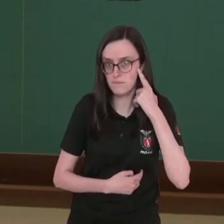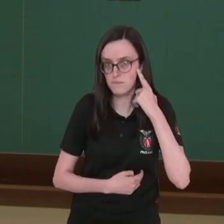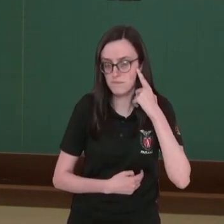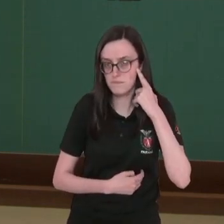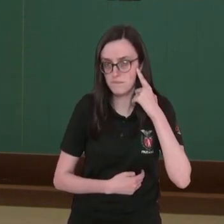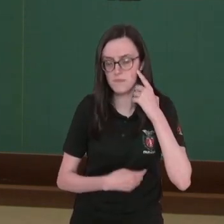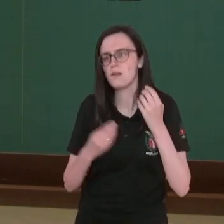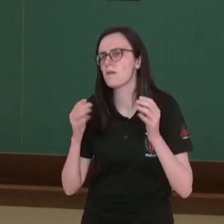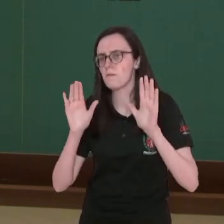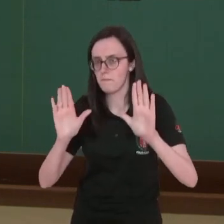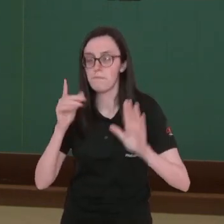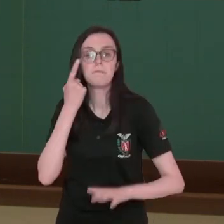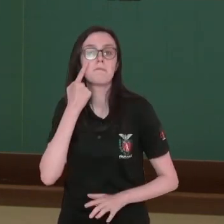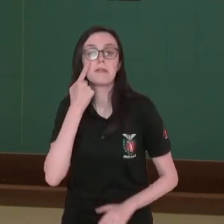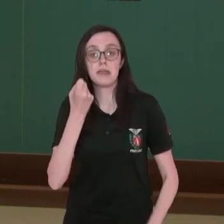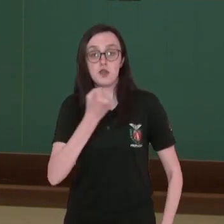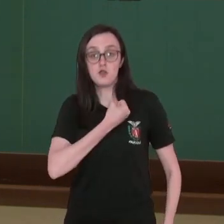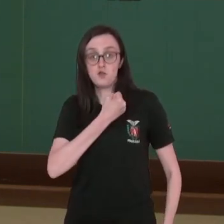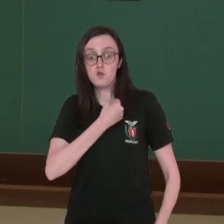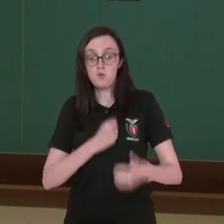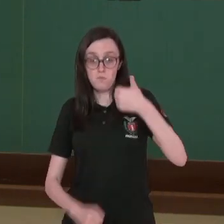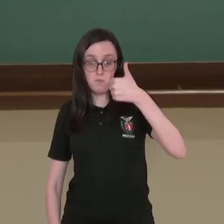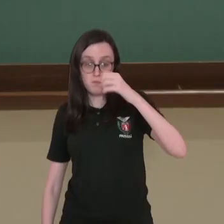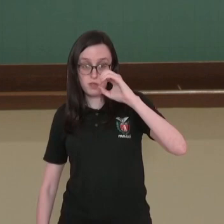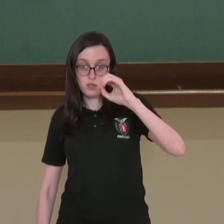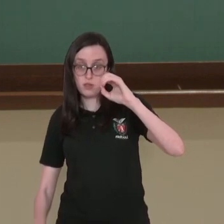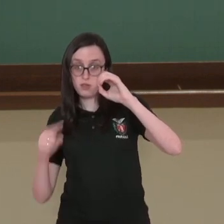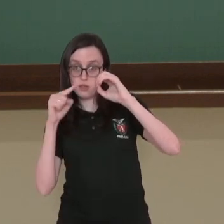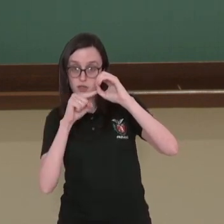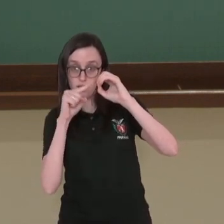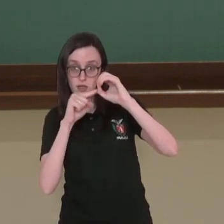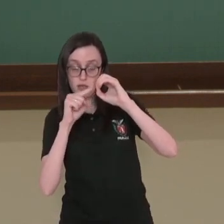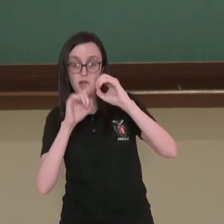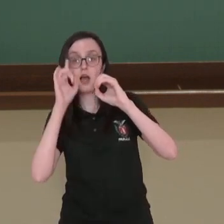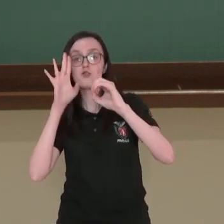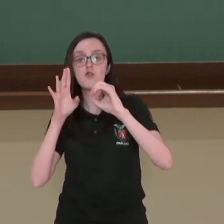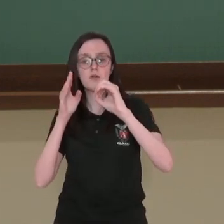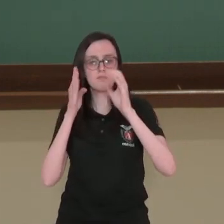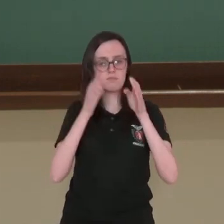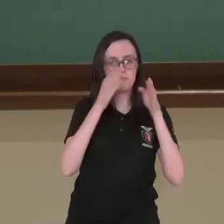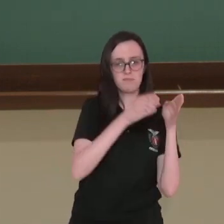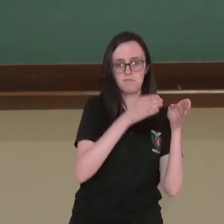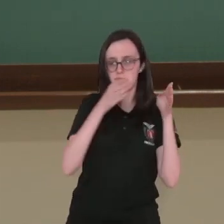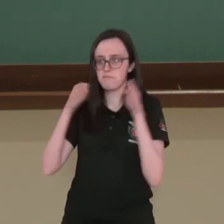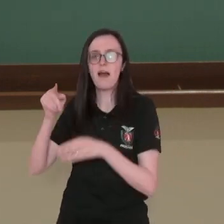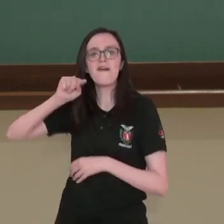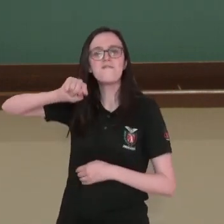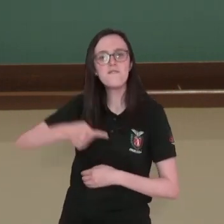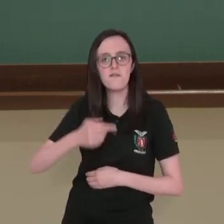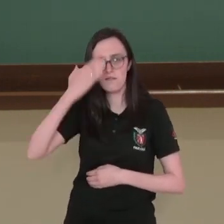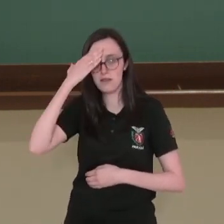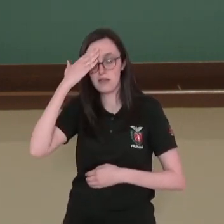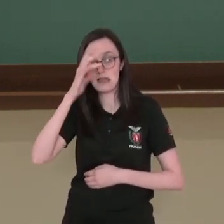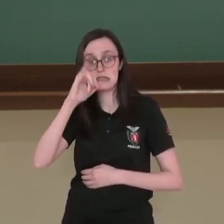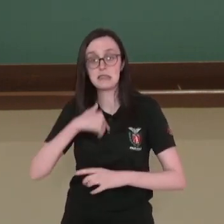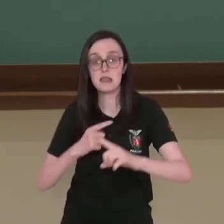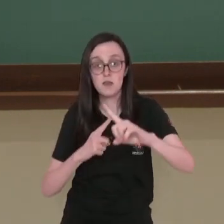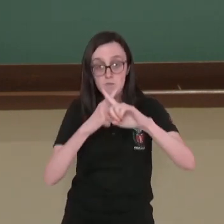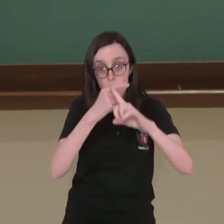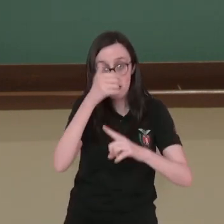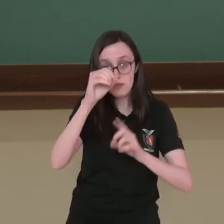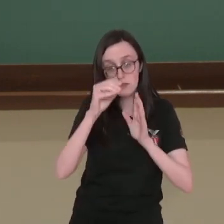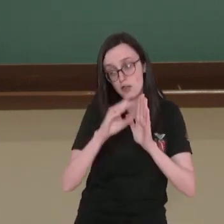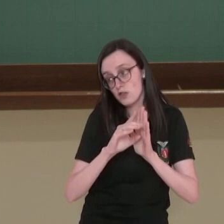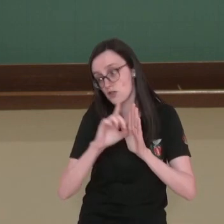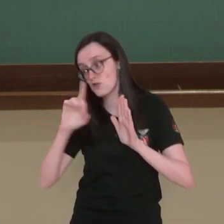Então, assim, o número 10 ele é um fator que ele só desloca a vírgula de lugar. Quando eu multiplico, ele muda para a direita, quando